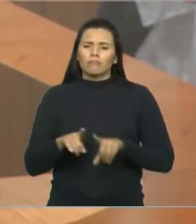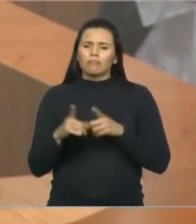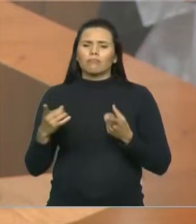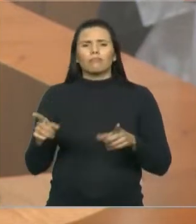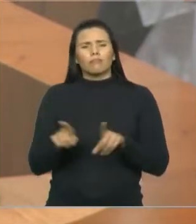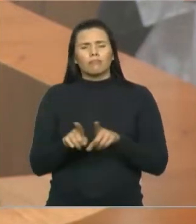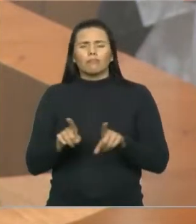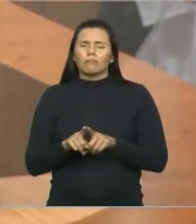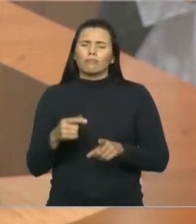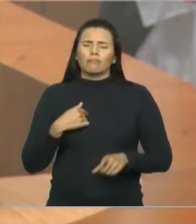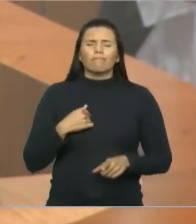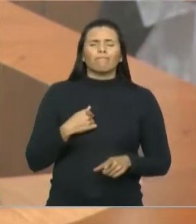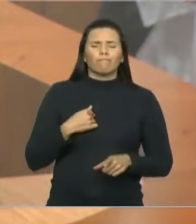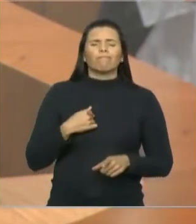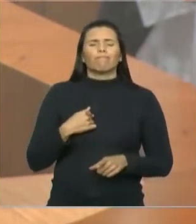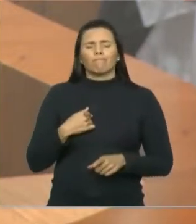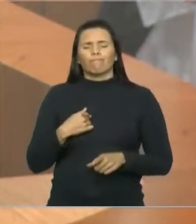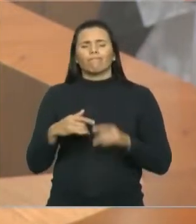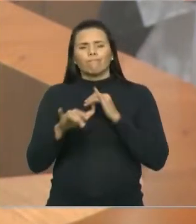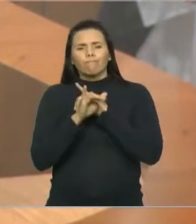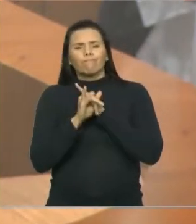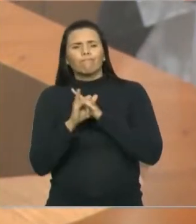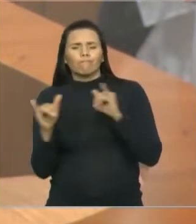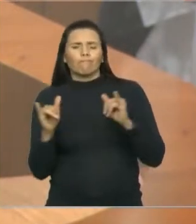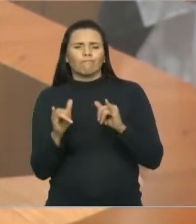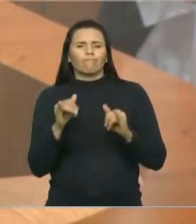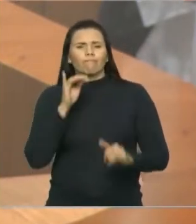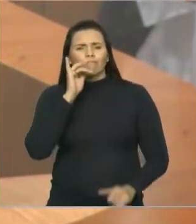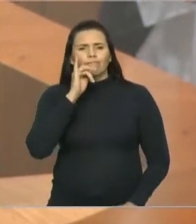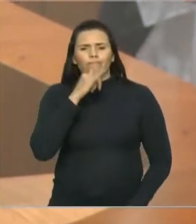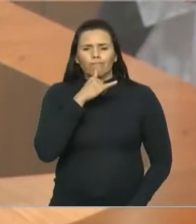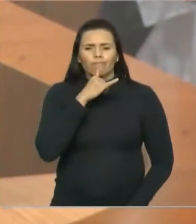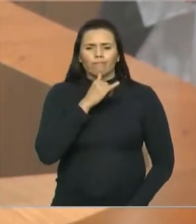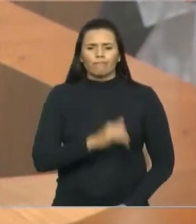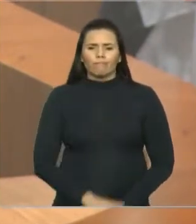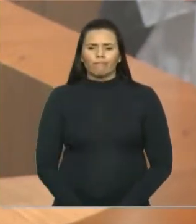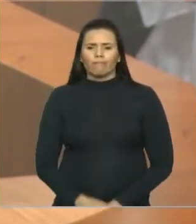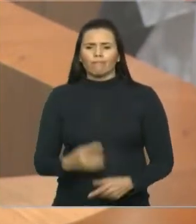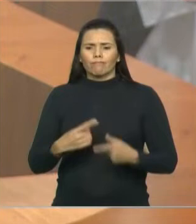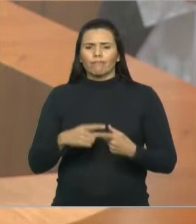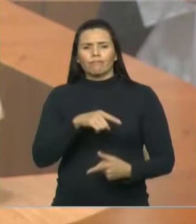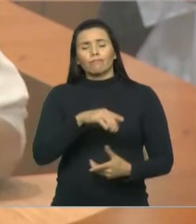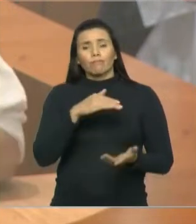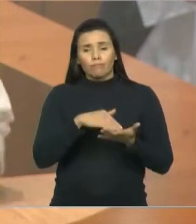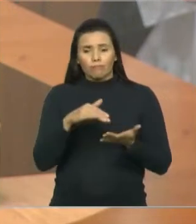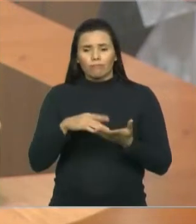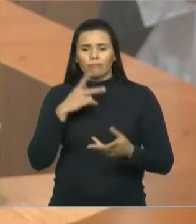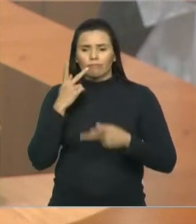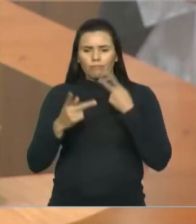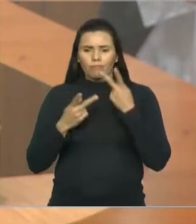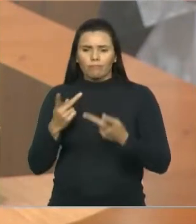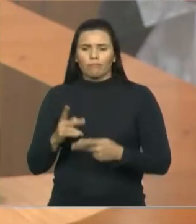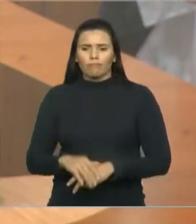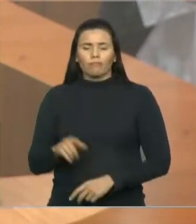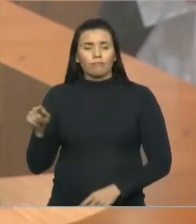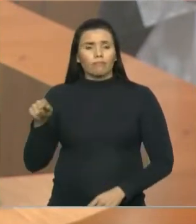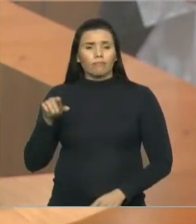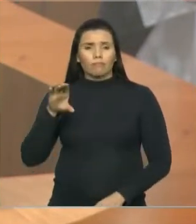minha tristeza pelo fato, como o secretário colocou, que o Ceará,